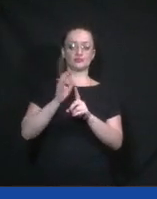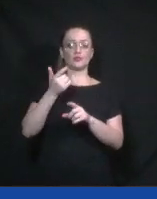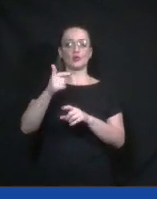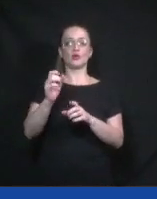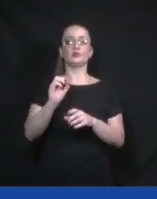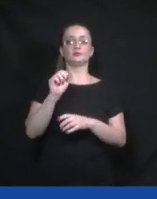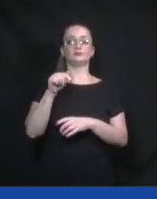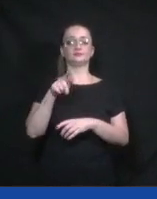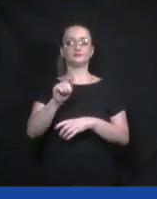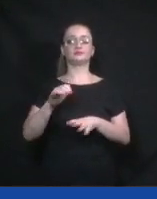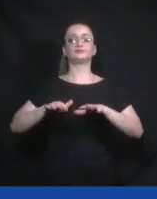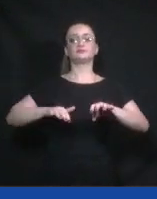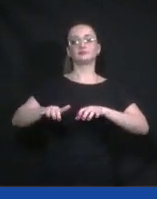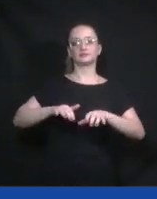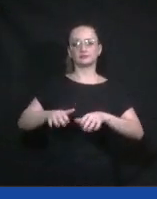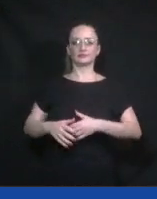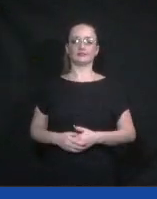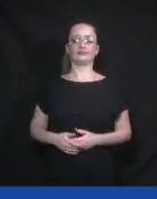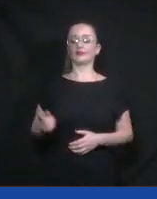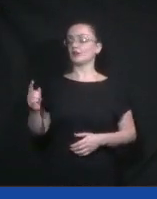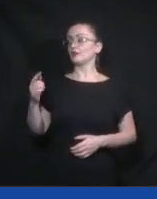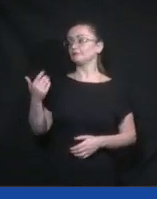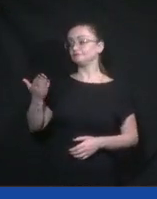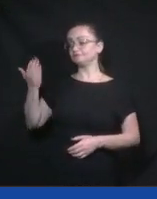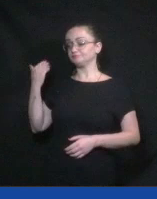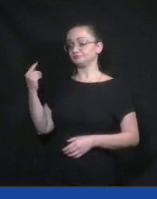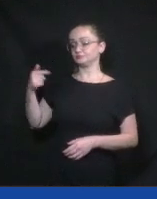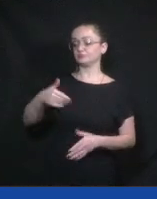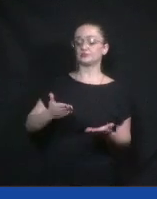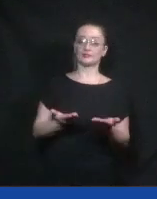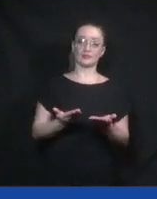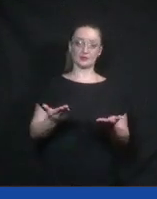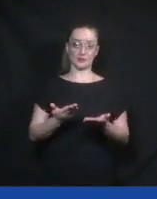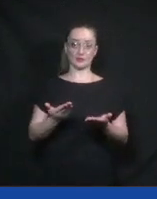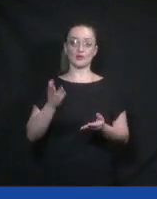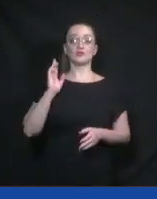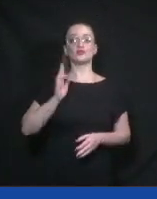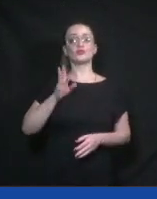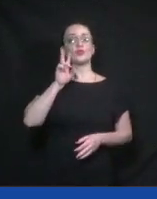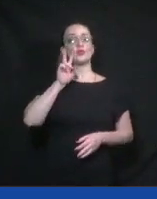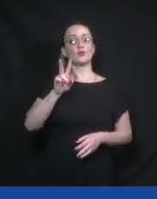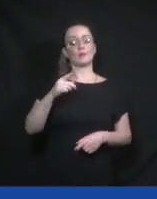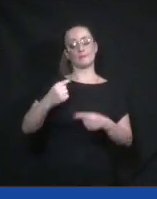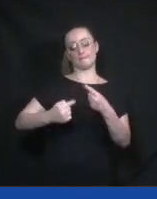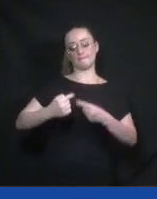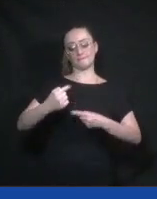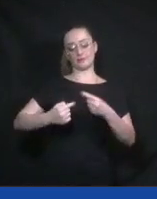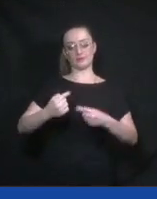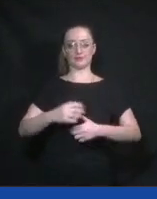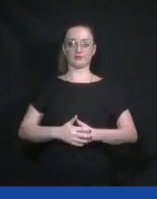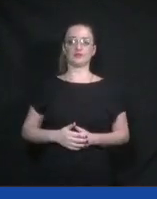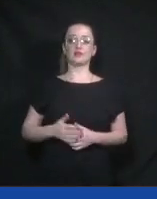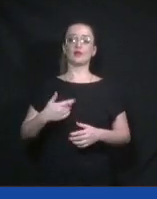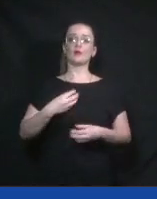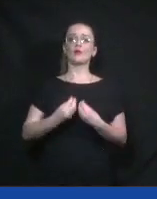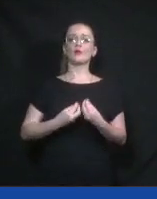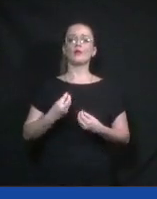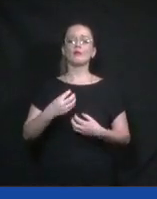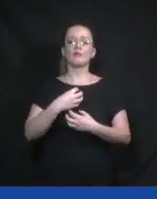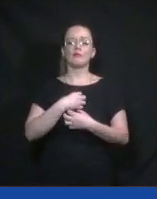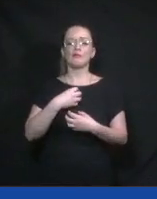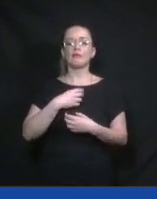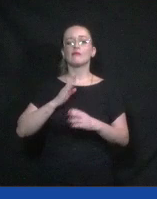Organizações e movimentos de lá para cá também passarão a olhar para política para política institucional como um lugar de